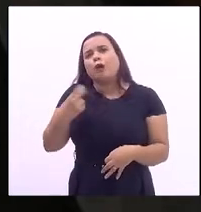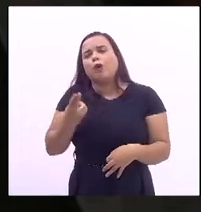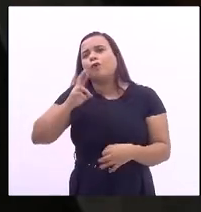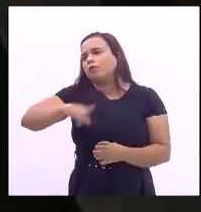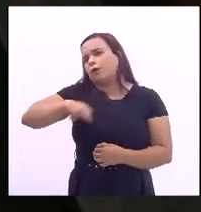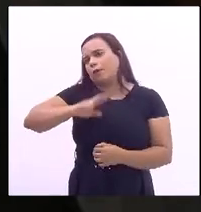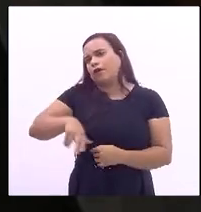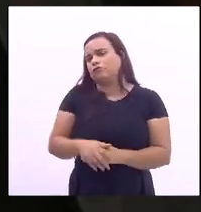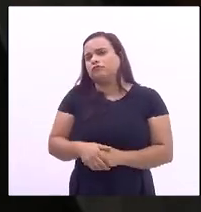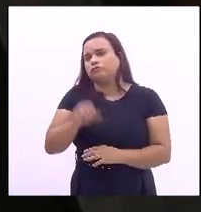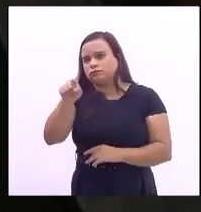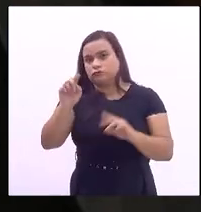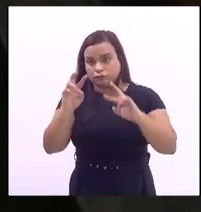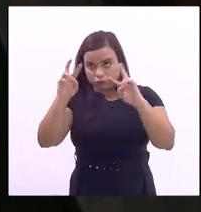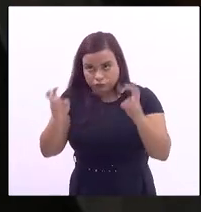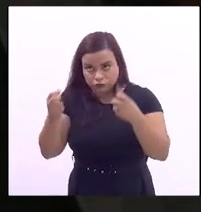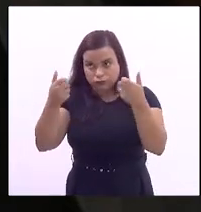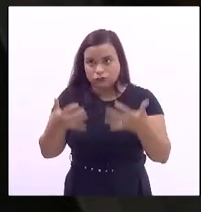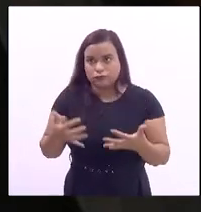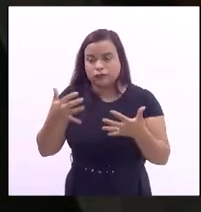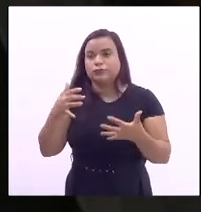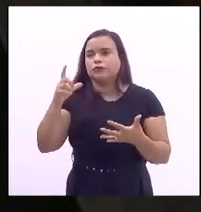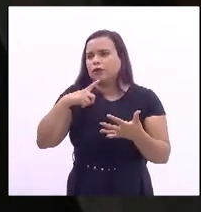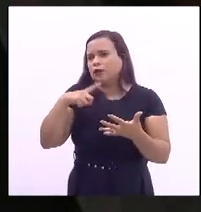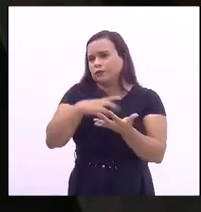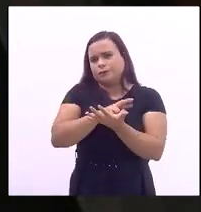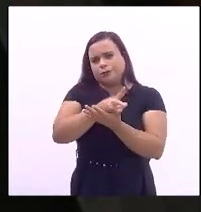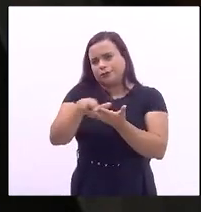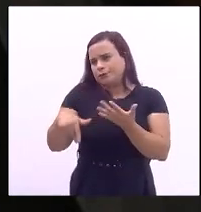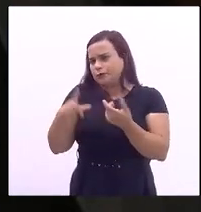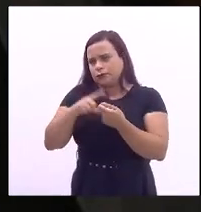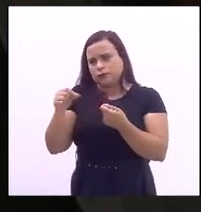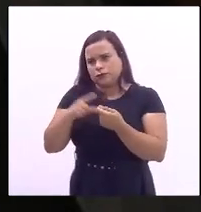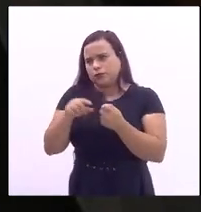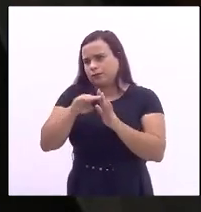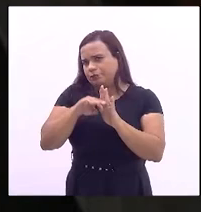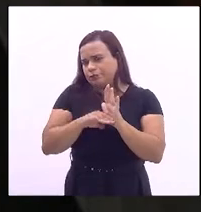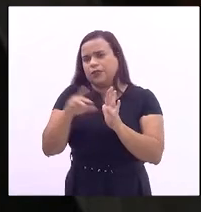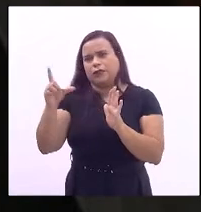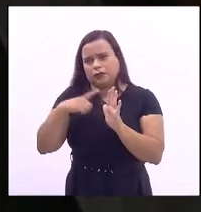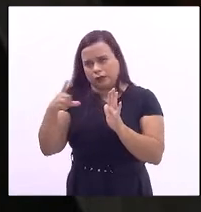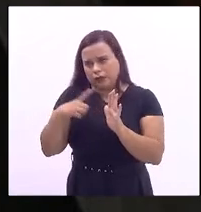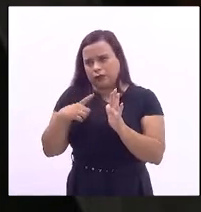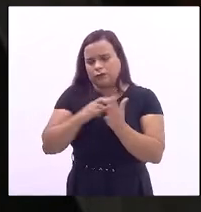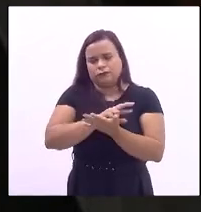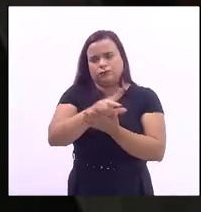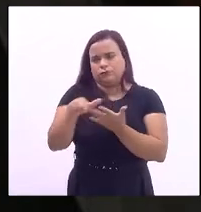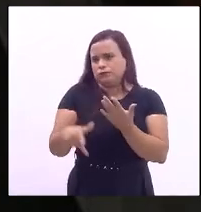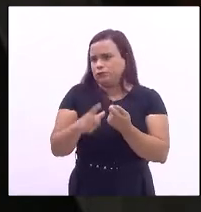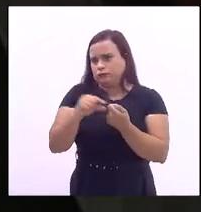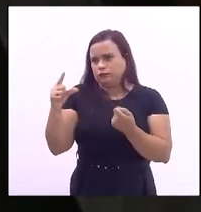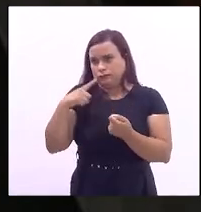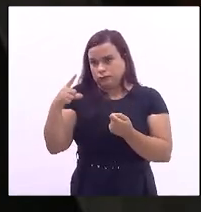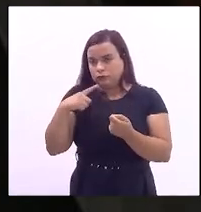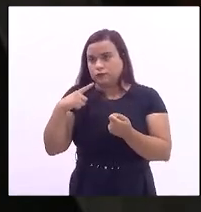não essa questão é citada em diversos artigos e nos diversos artigos